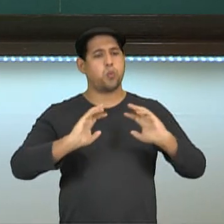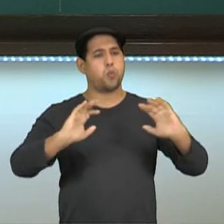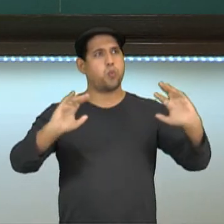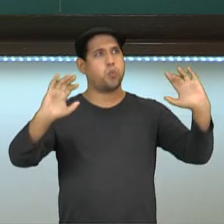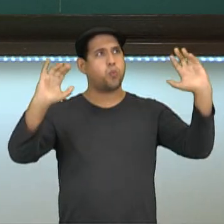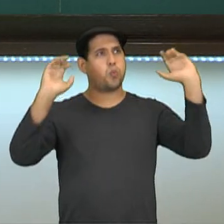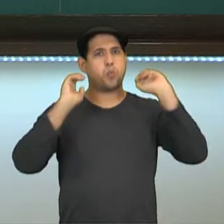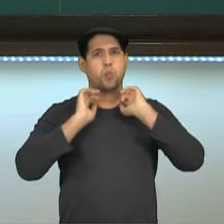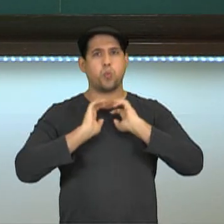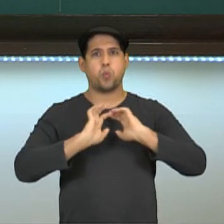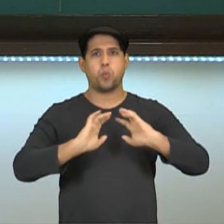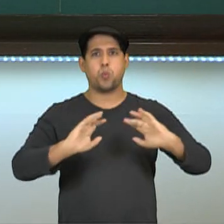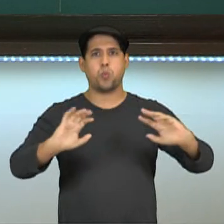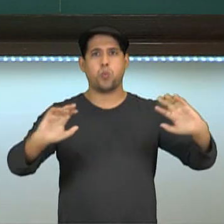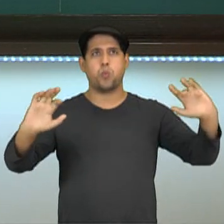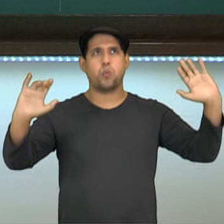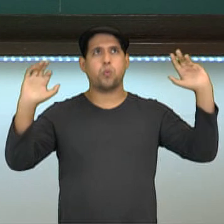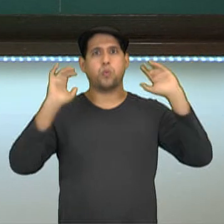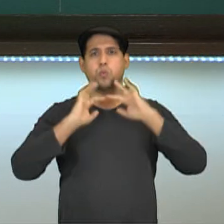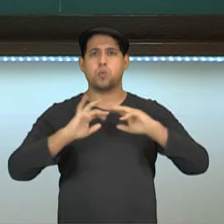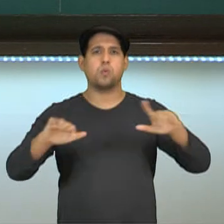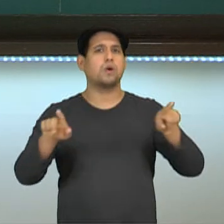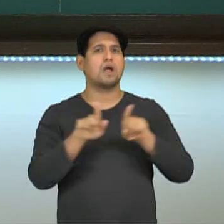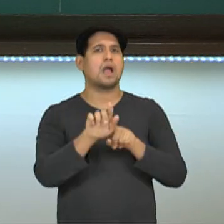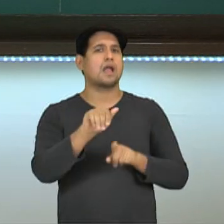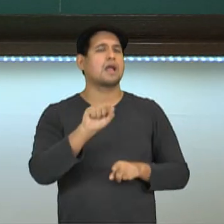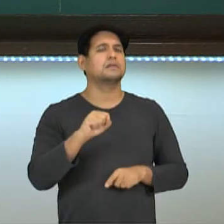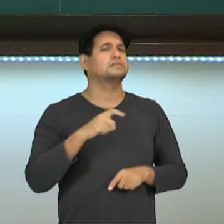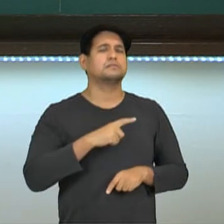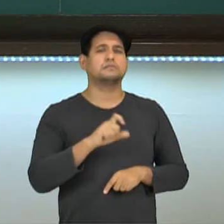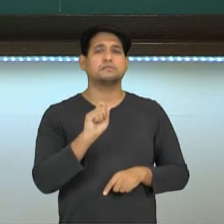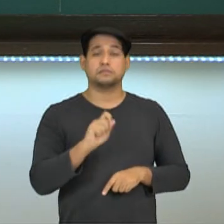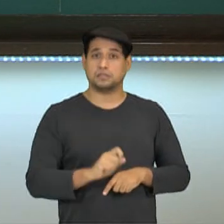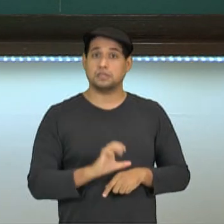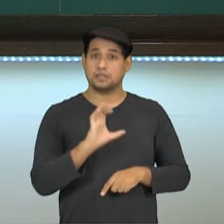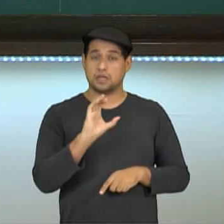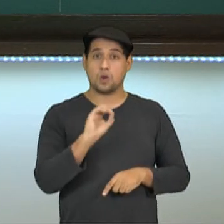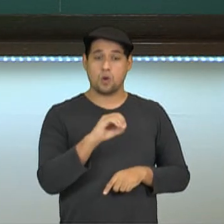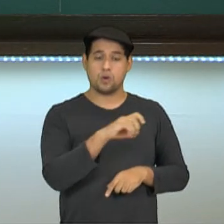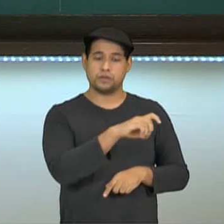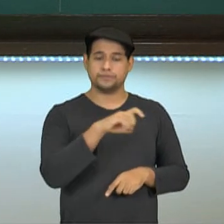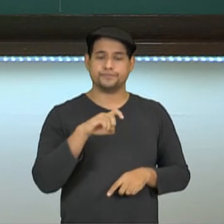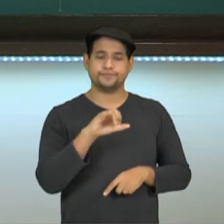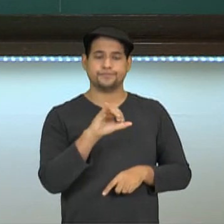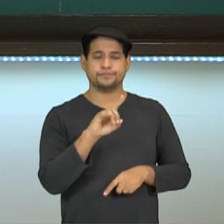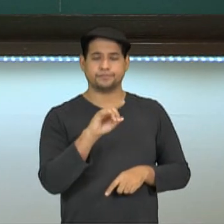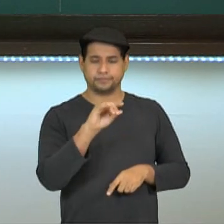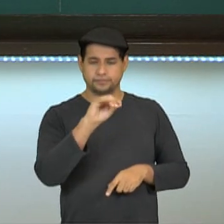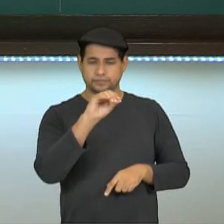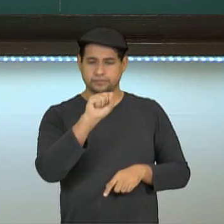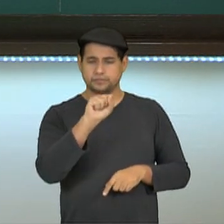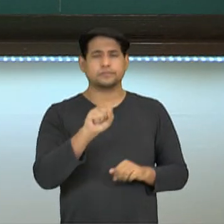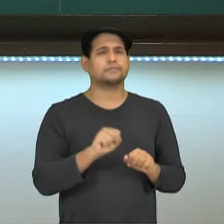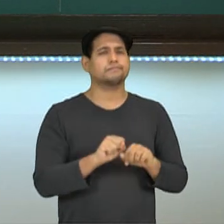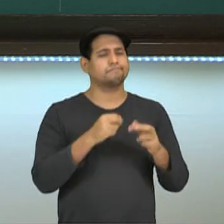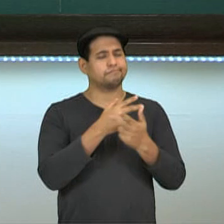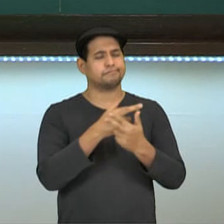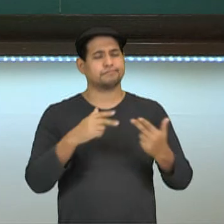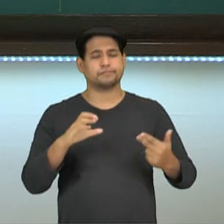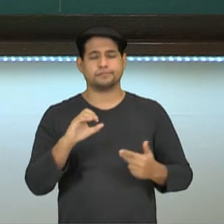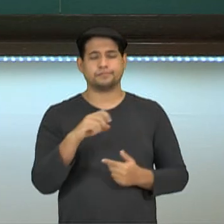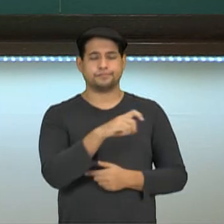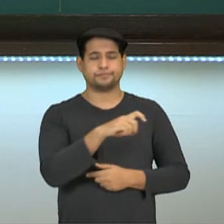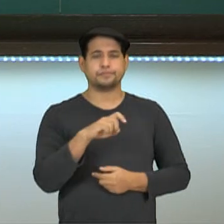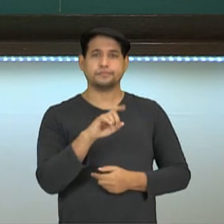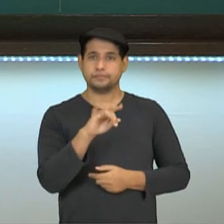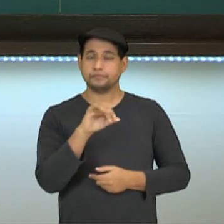na atmosfera, esses gases aí contêm inclusive óxidos na sua composição. E muitos óxidos